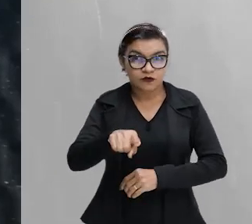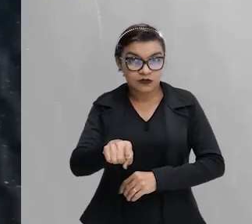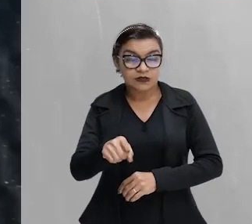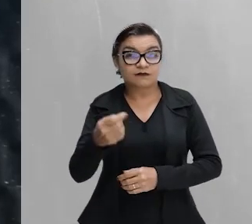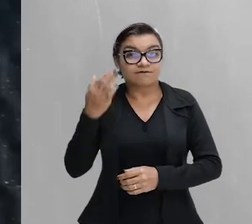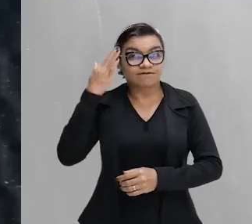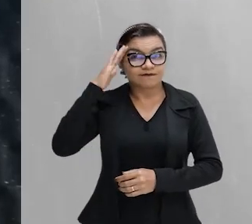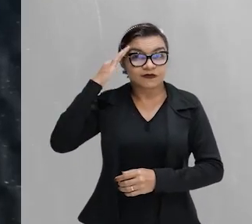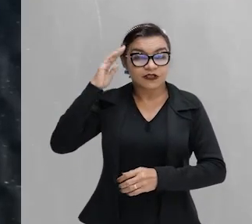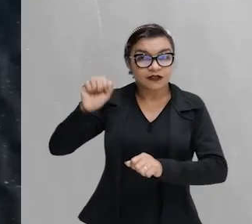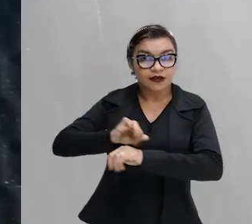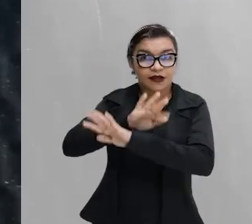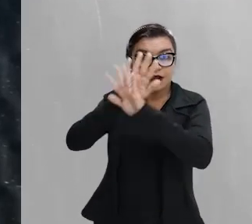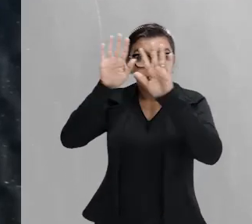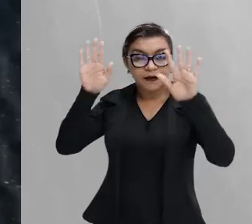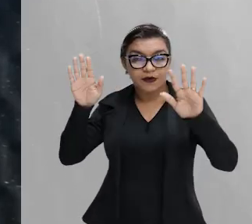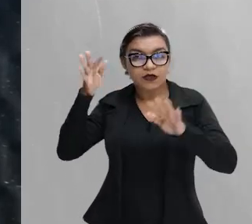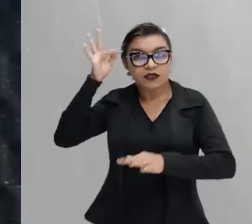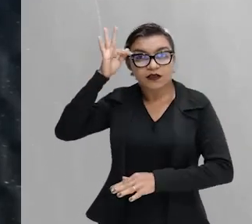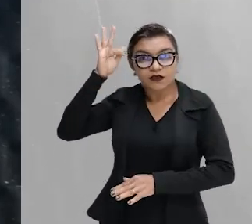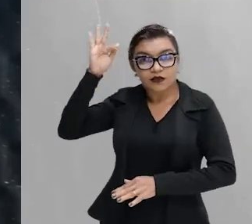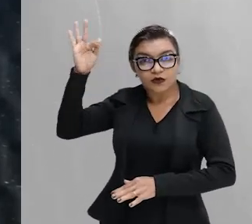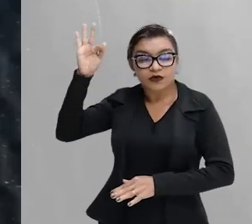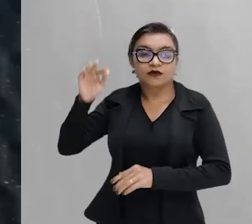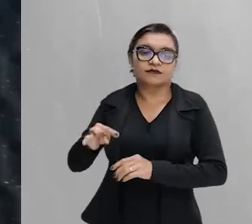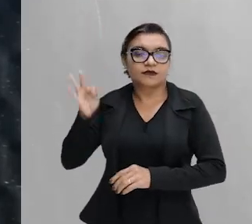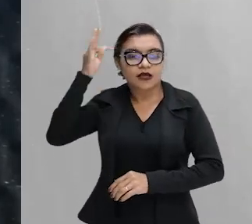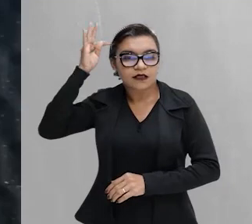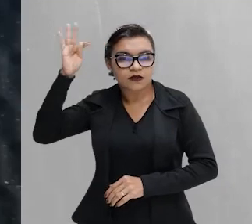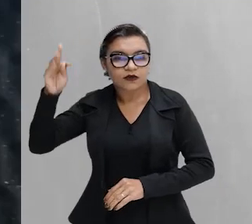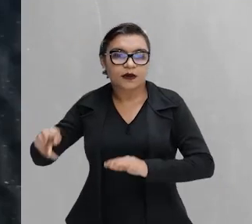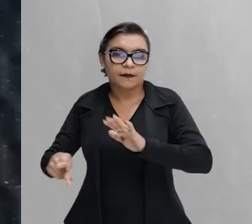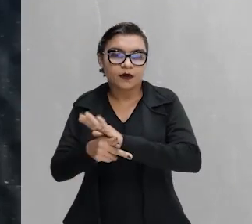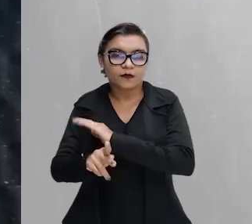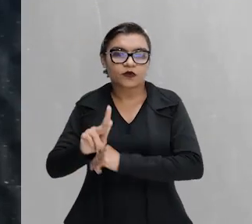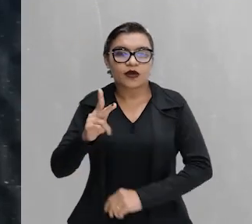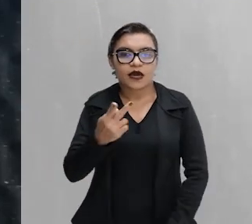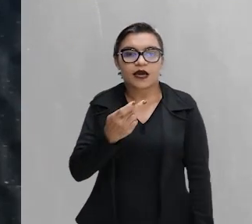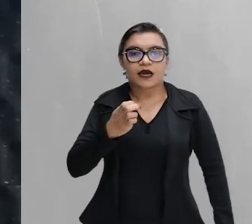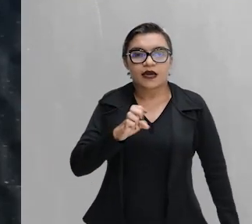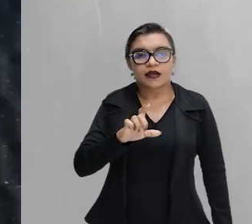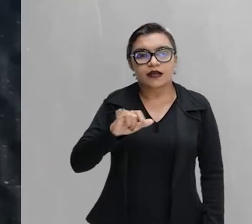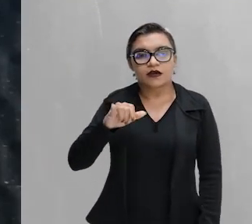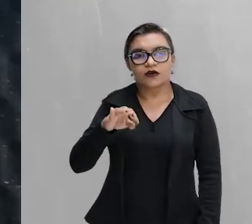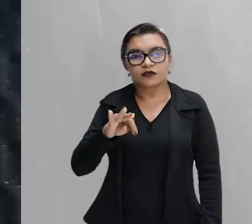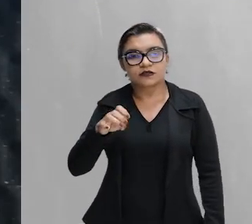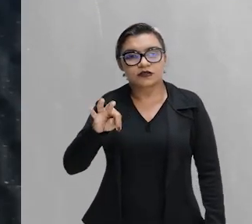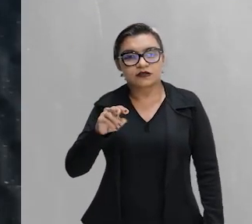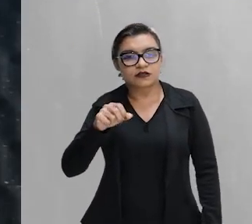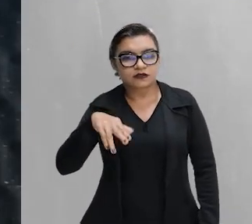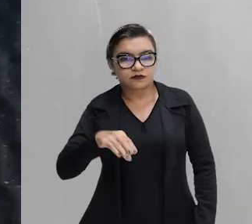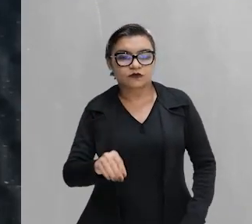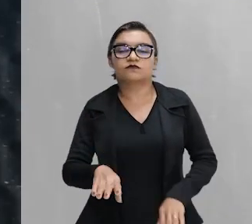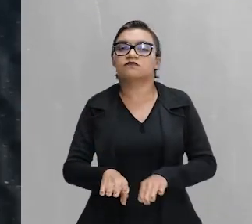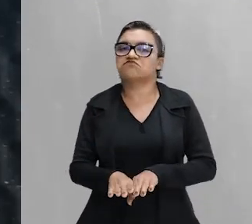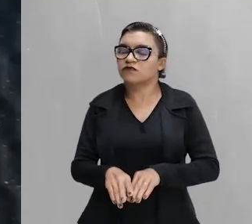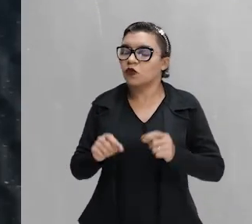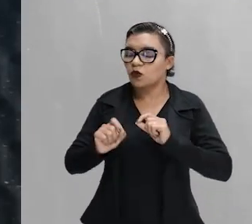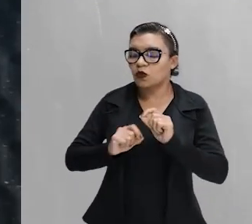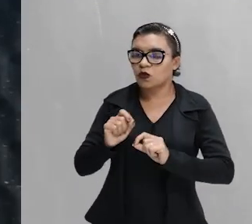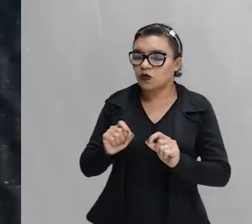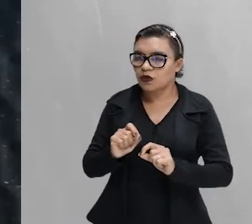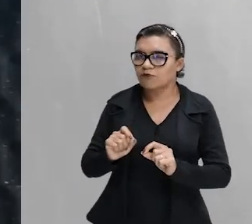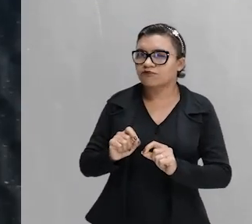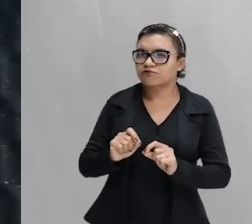fato essa teoria, né, que é a teoria heliocêntrica, certo? E isso de uma forma que contemple